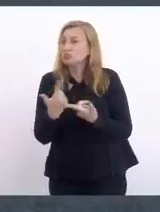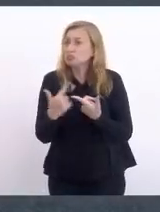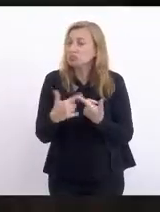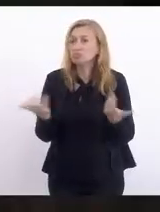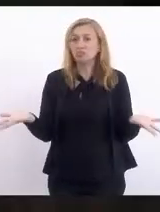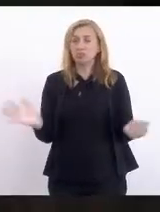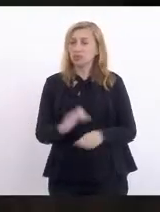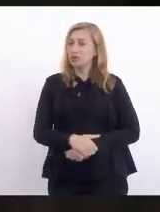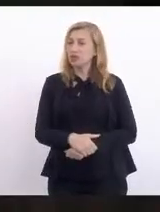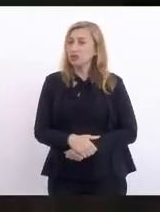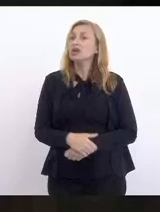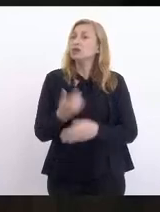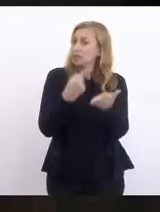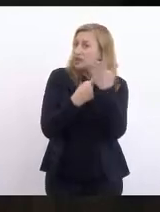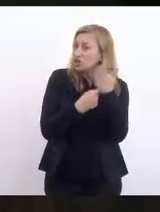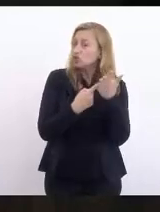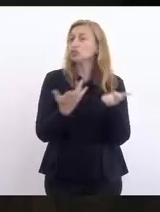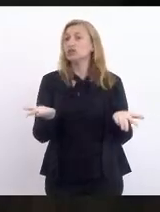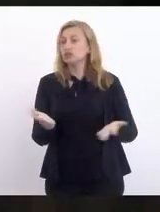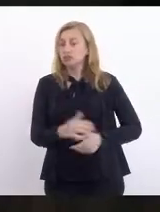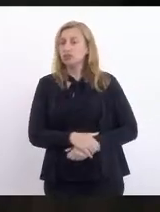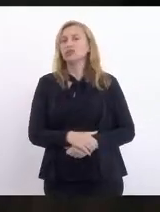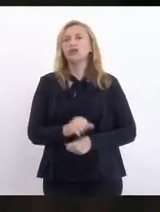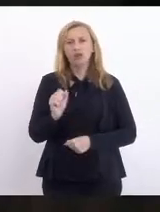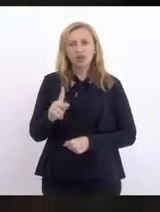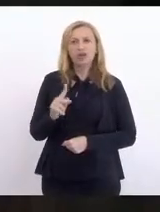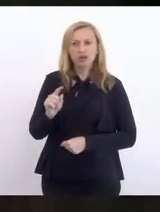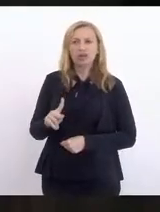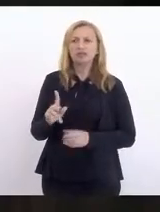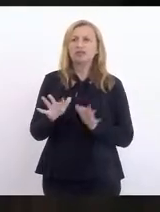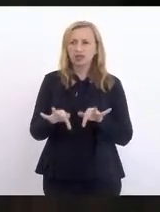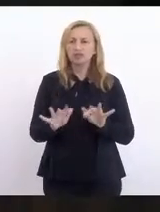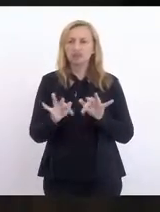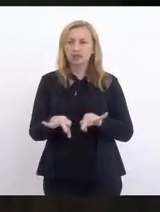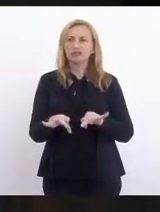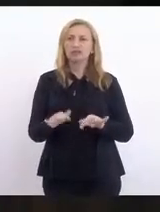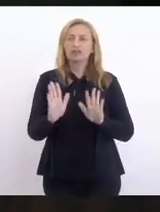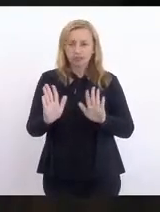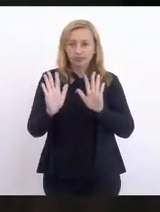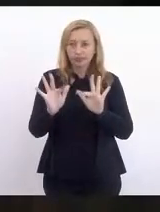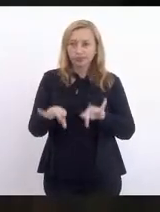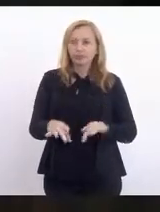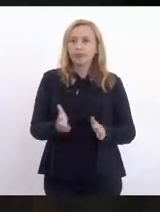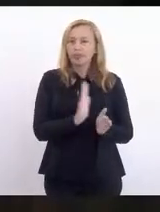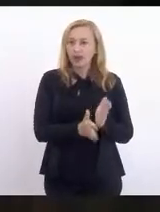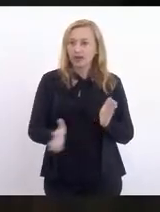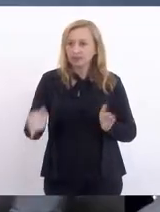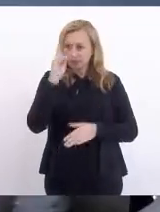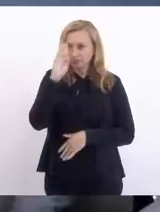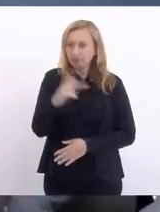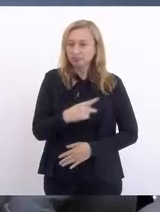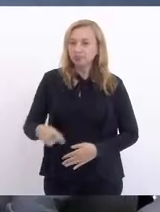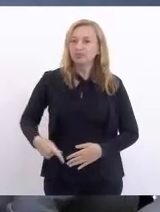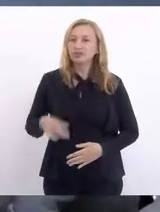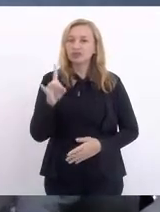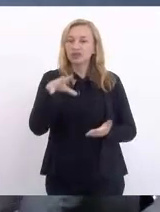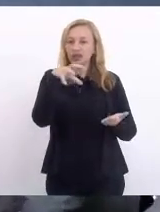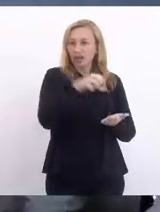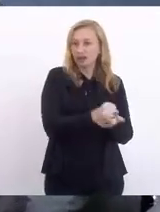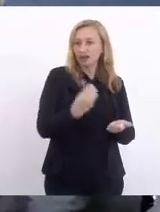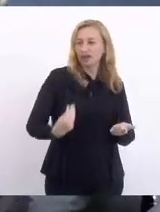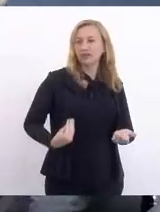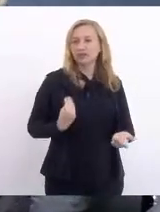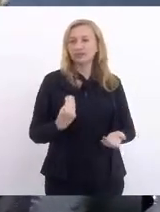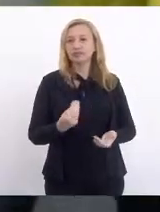deixa deixa ela pedir ajuda de volta excelência já terminou de lavar alguém por favor por dentro do festão de ordem só de registrar a presença